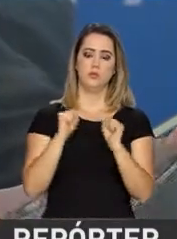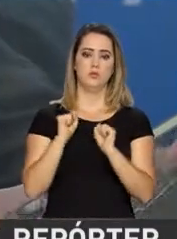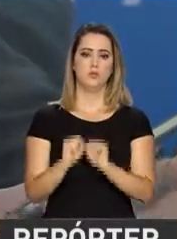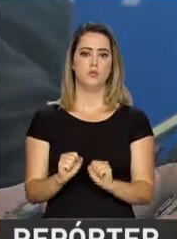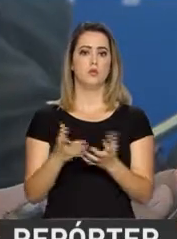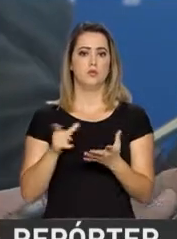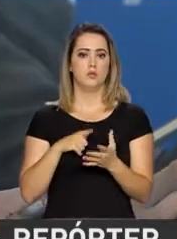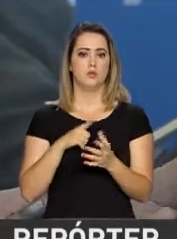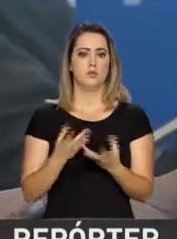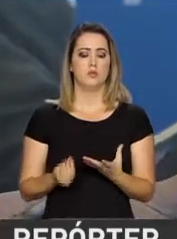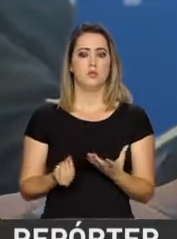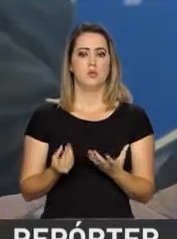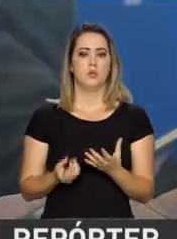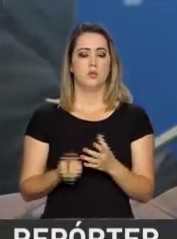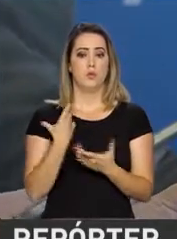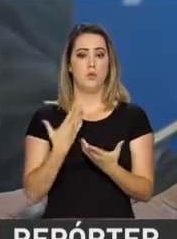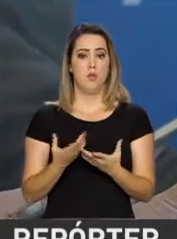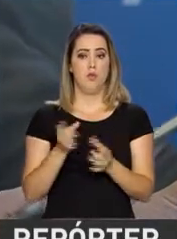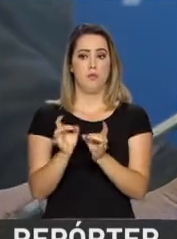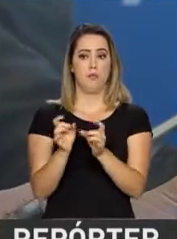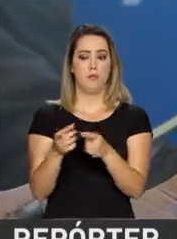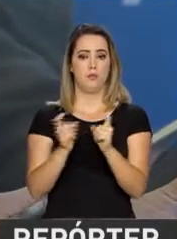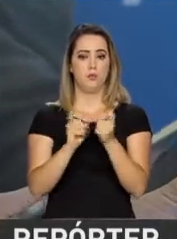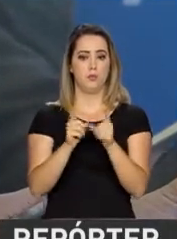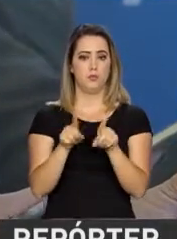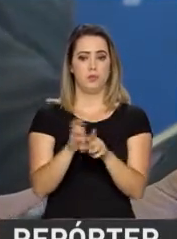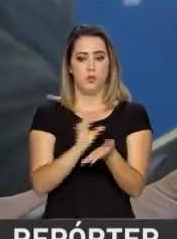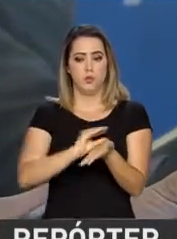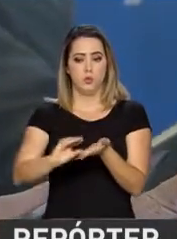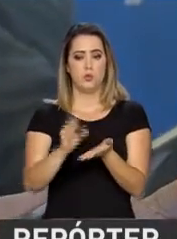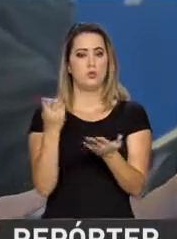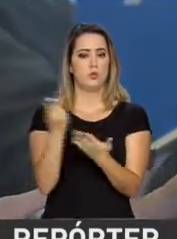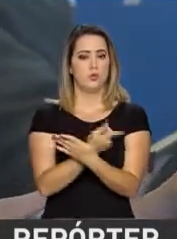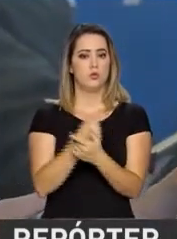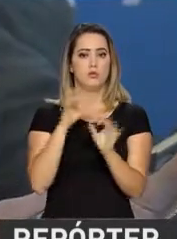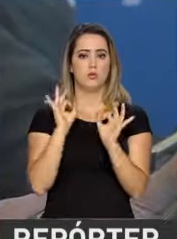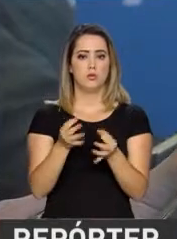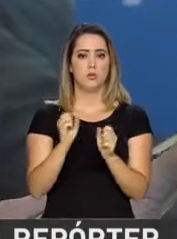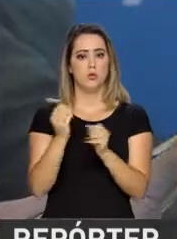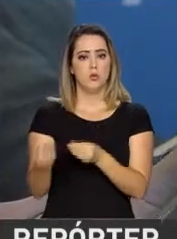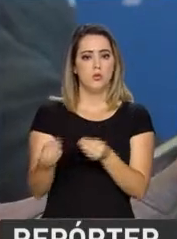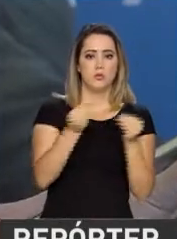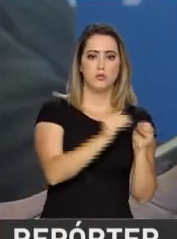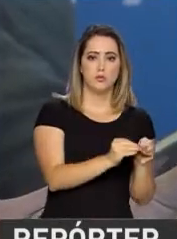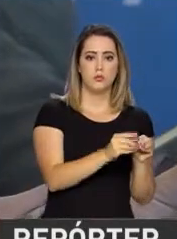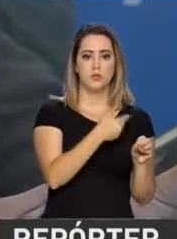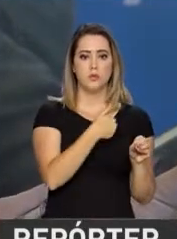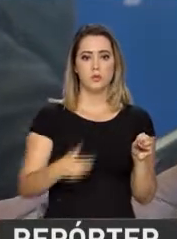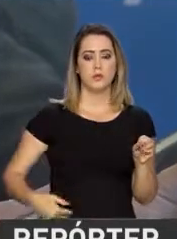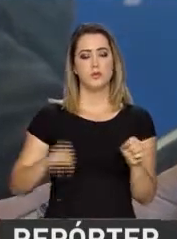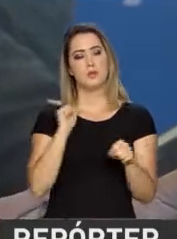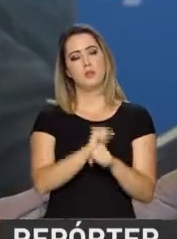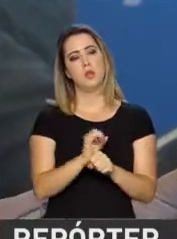permitir a existência da concessão e os investimentos vão permanecer. Porque caso contrário, você devolve, vai ficar parado, vai fazer uma